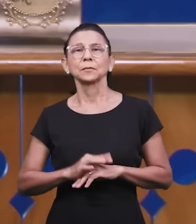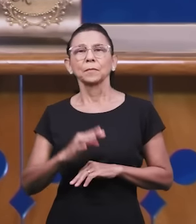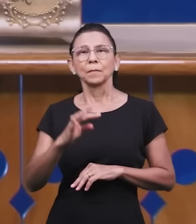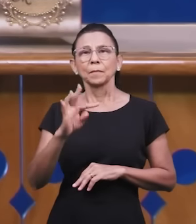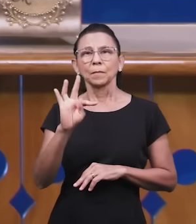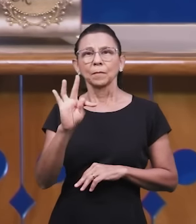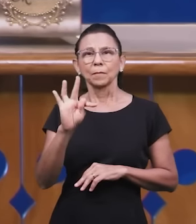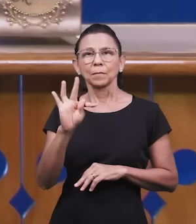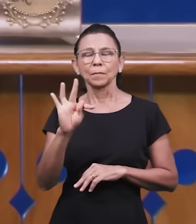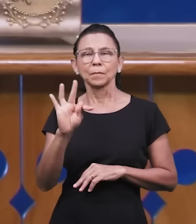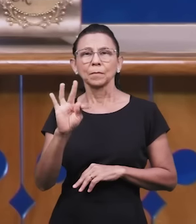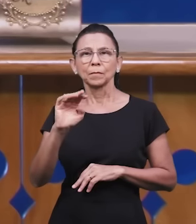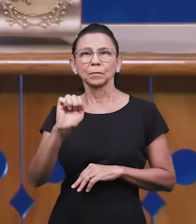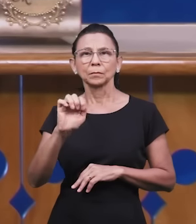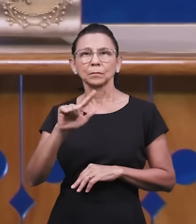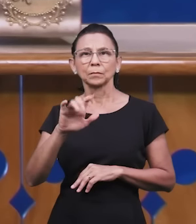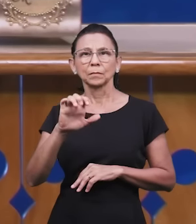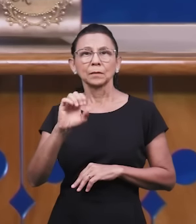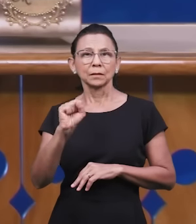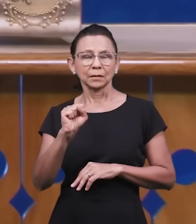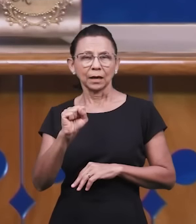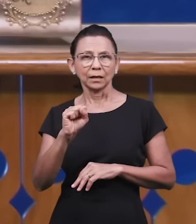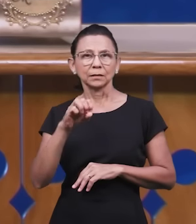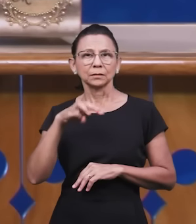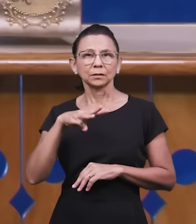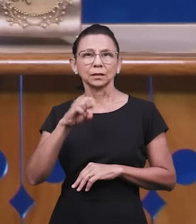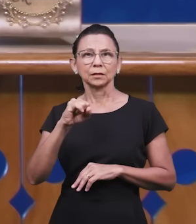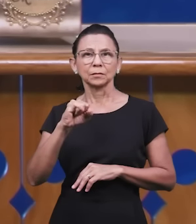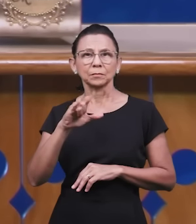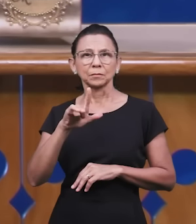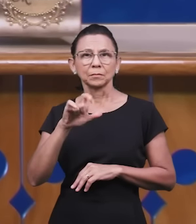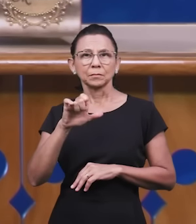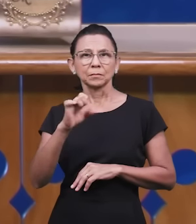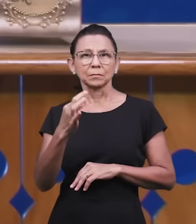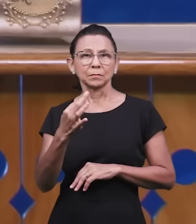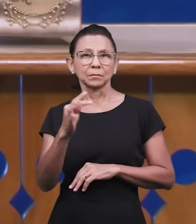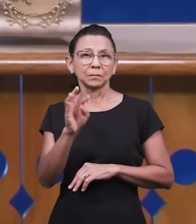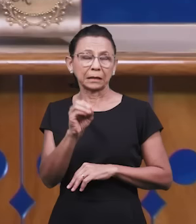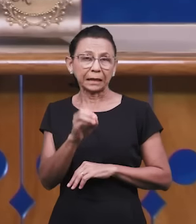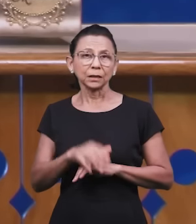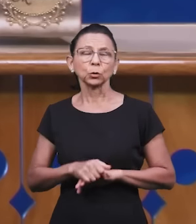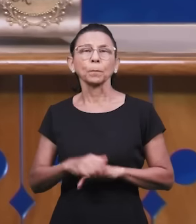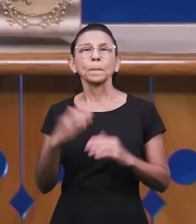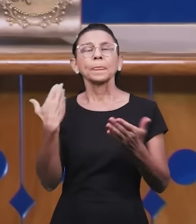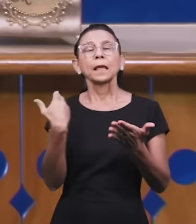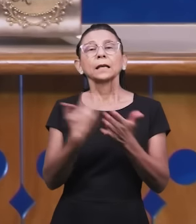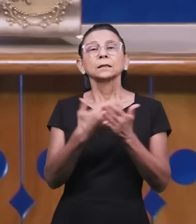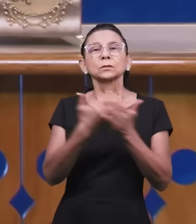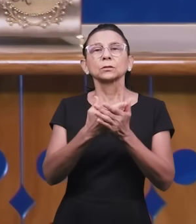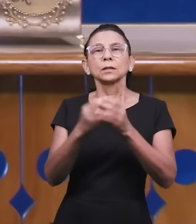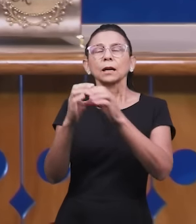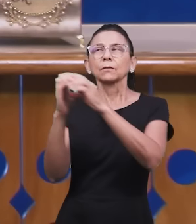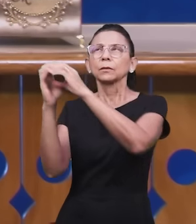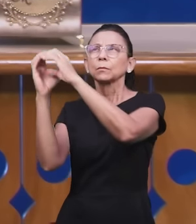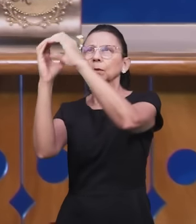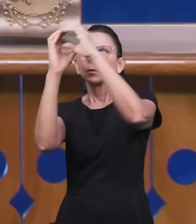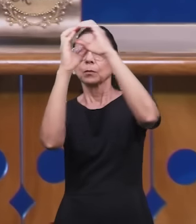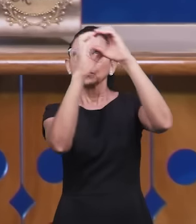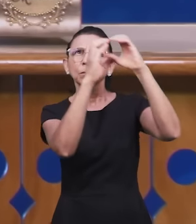Mileto, uma chamada escola jônica. Então, os filósofos cosmológicos, eles